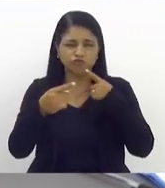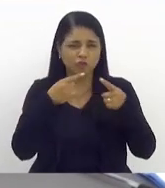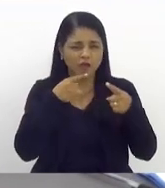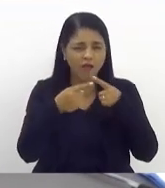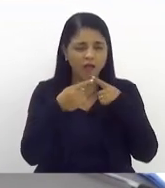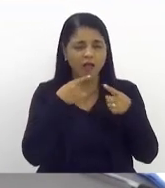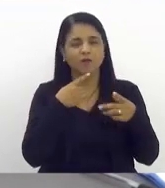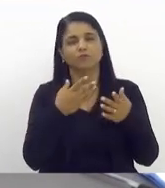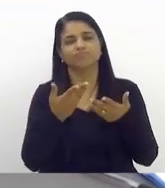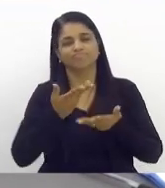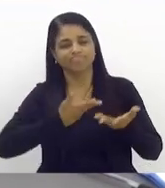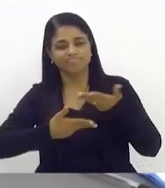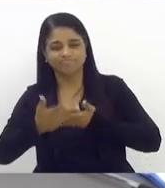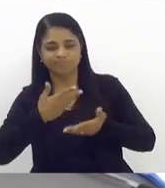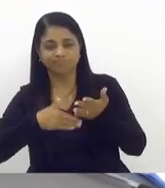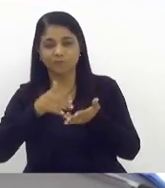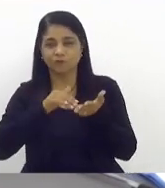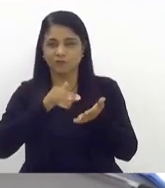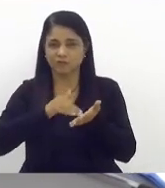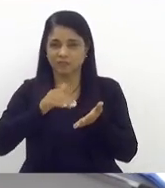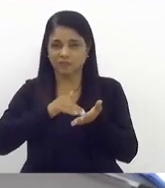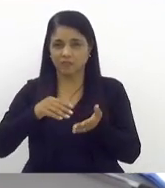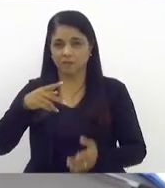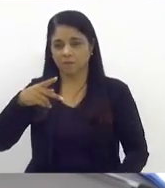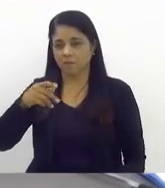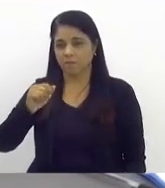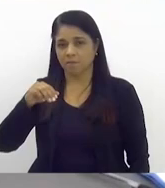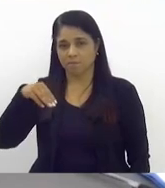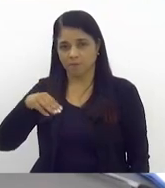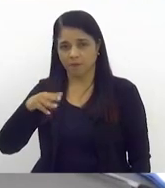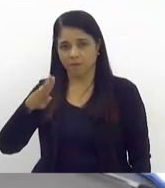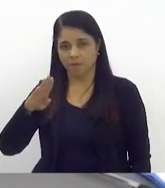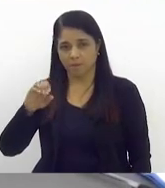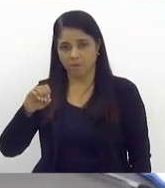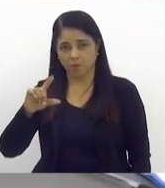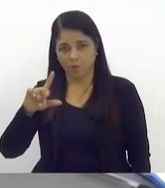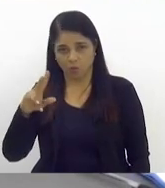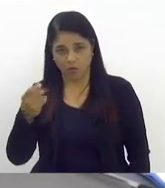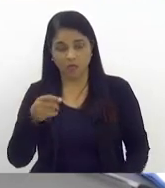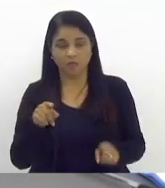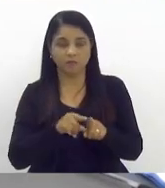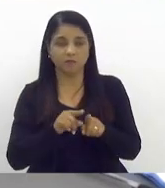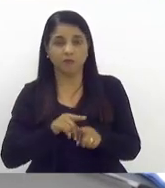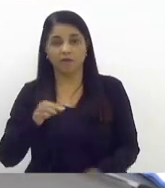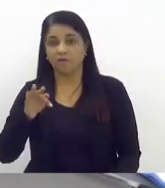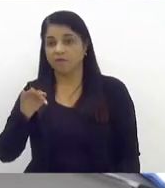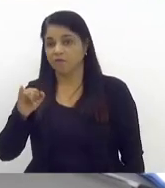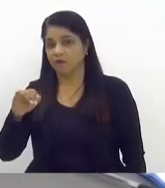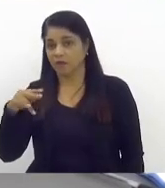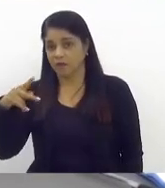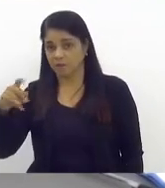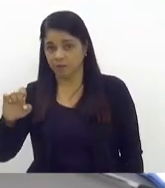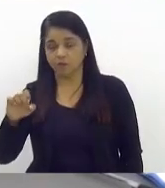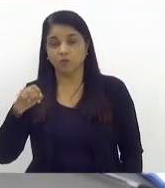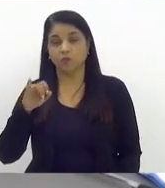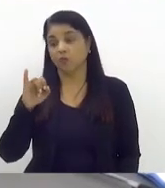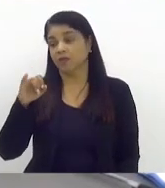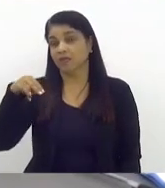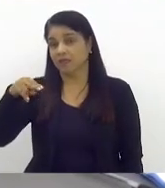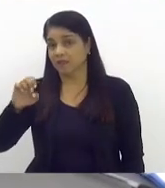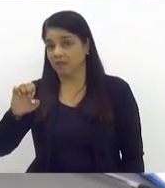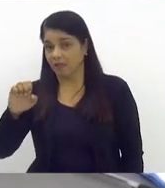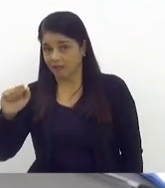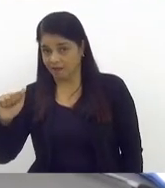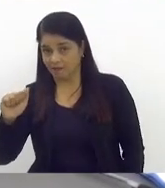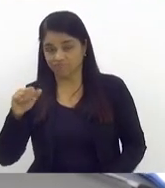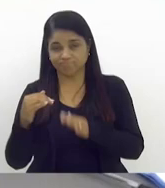grande com o secretário Pampolha e com o presidente Filipe do INEA. E nós discutimos o projeto com eles,